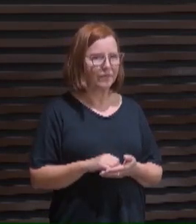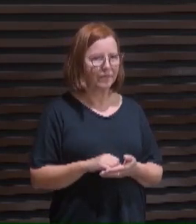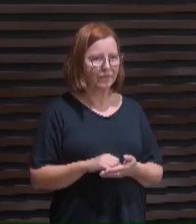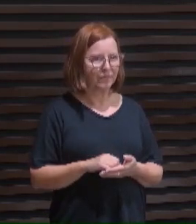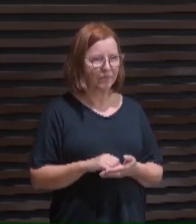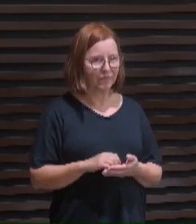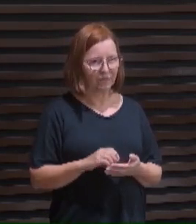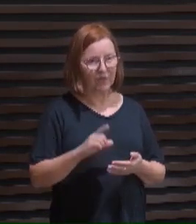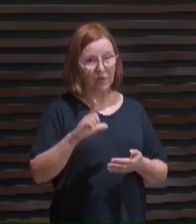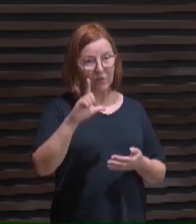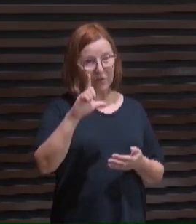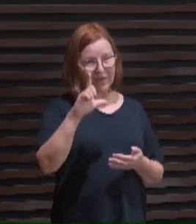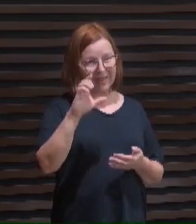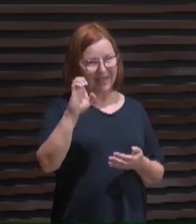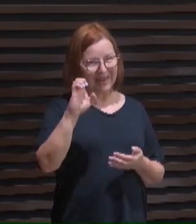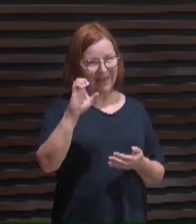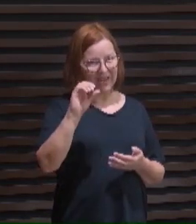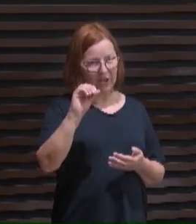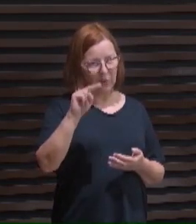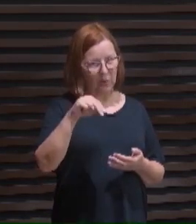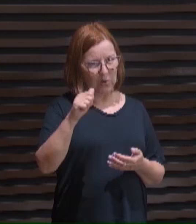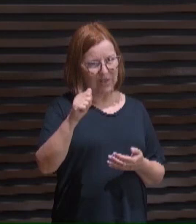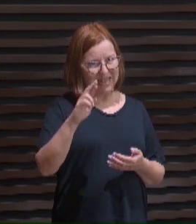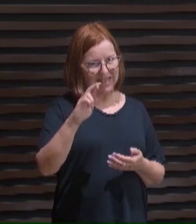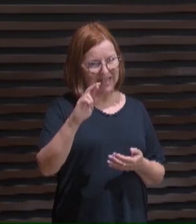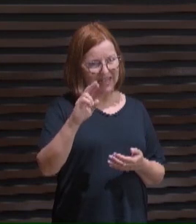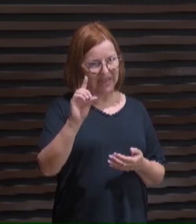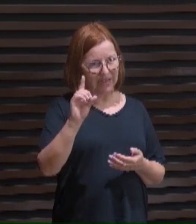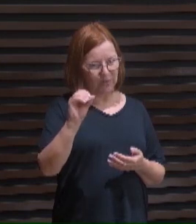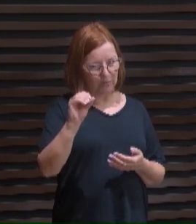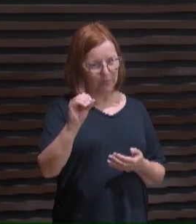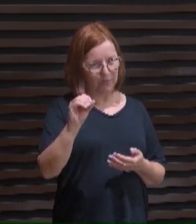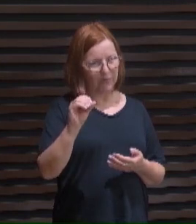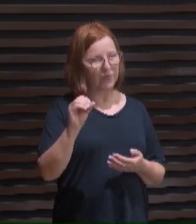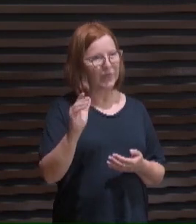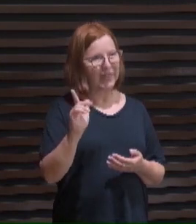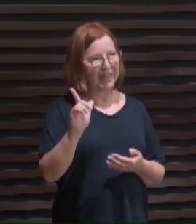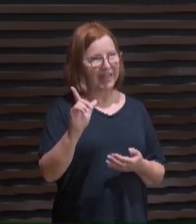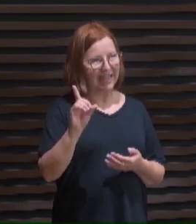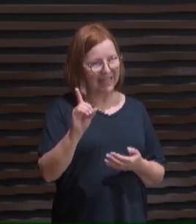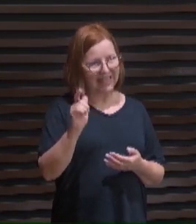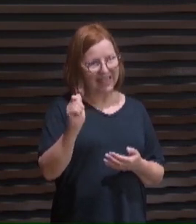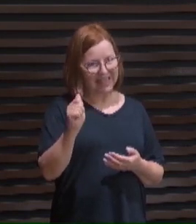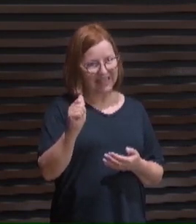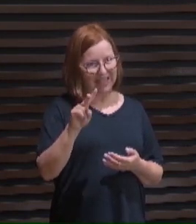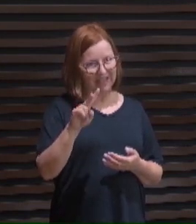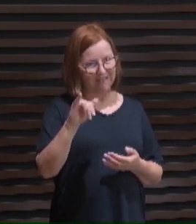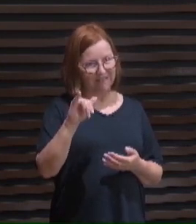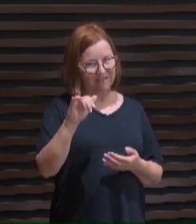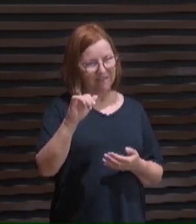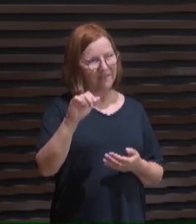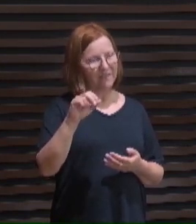o Rousseau, no projeto dele de pedagogia, né? Até